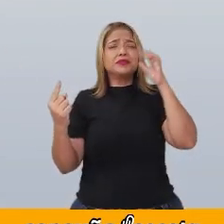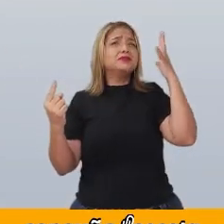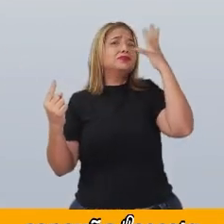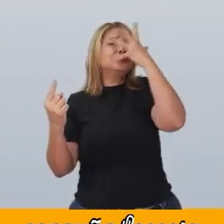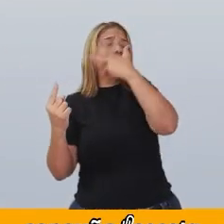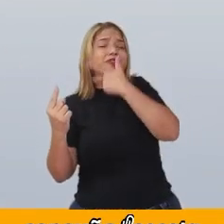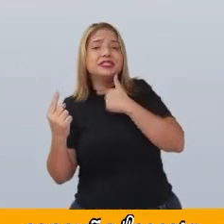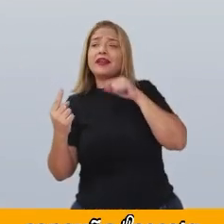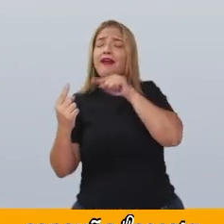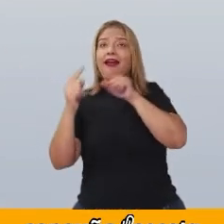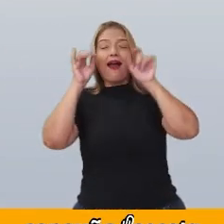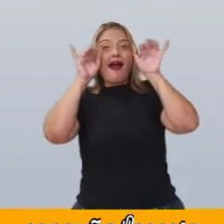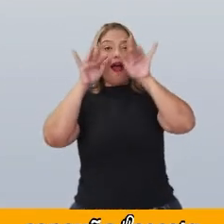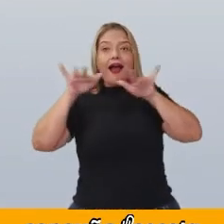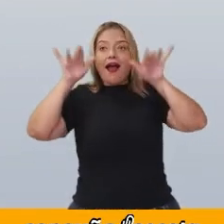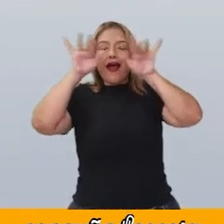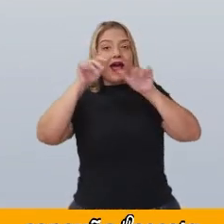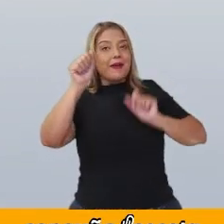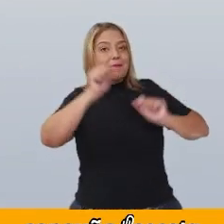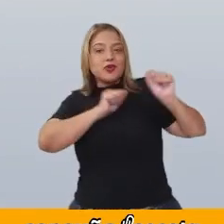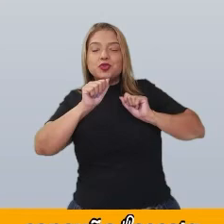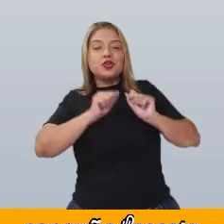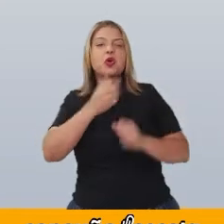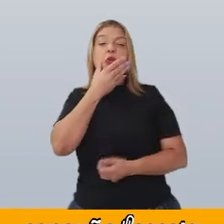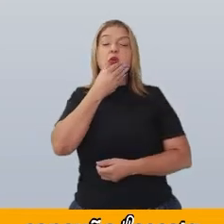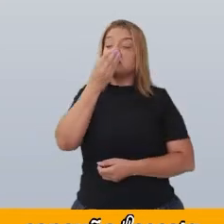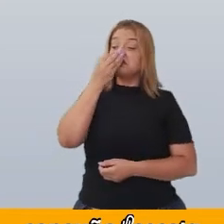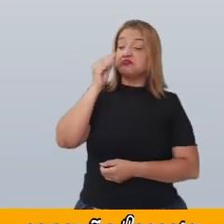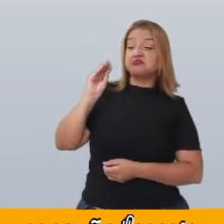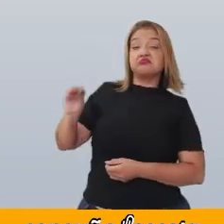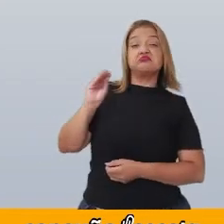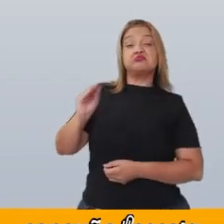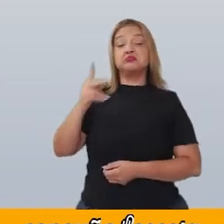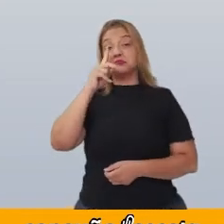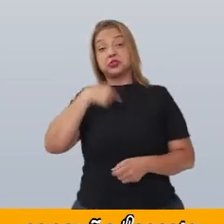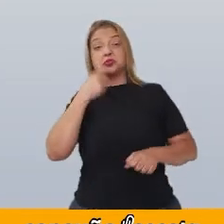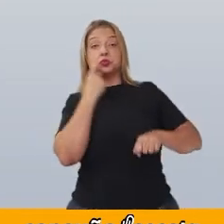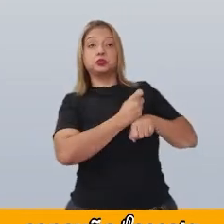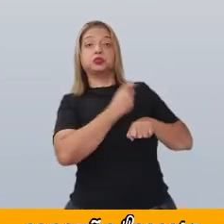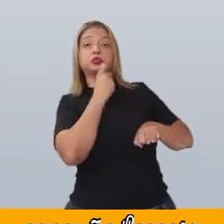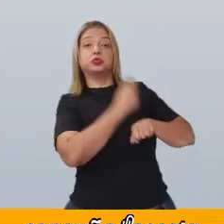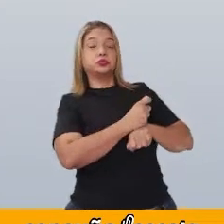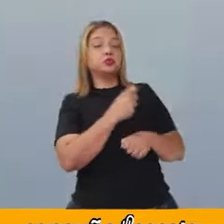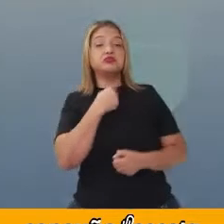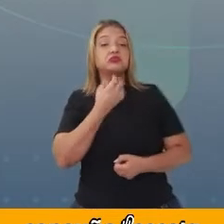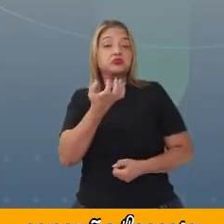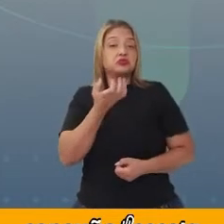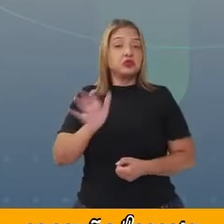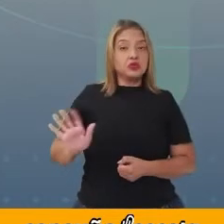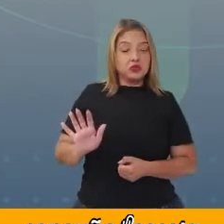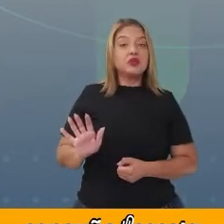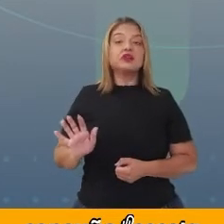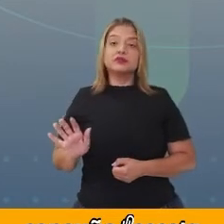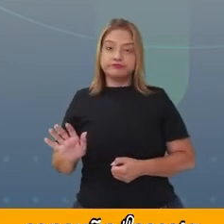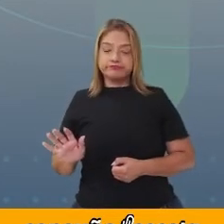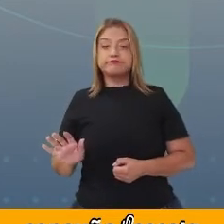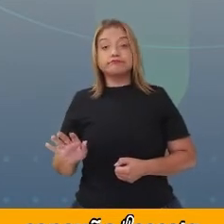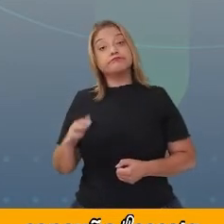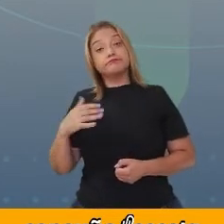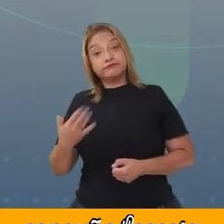nos olhos da ninfa conseguiram amolecer o coração de Narciso. Então, nesse caso aqui,